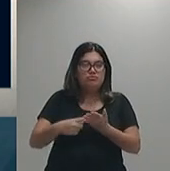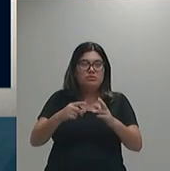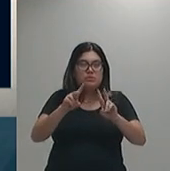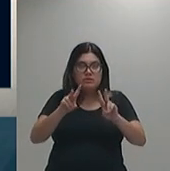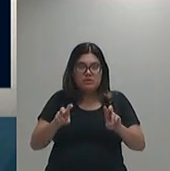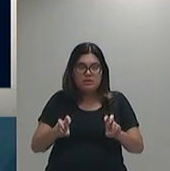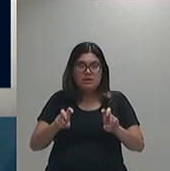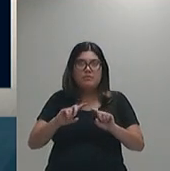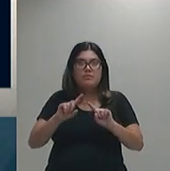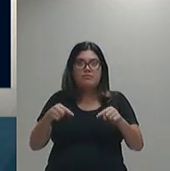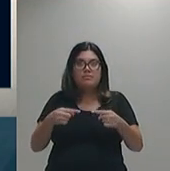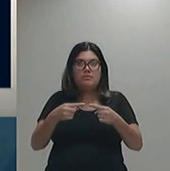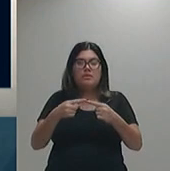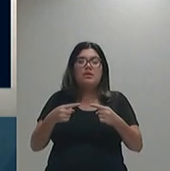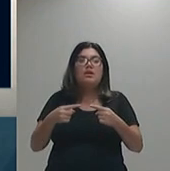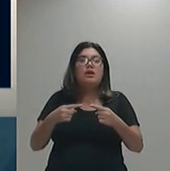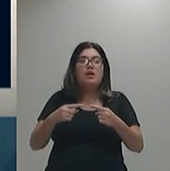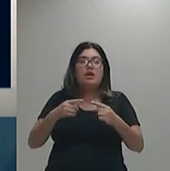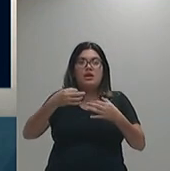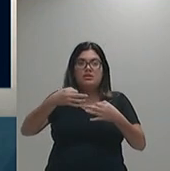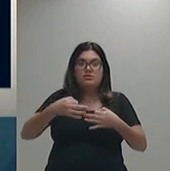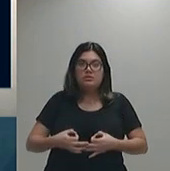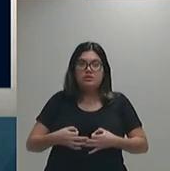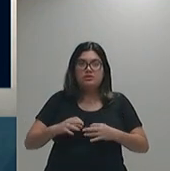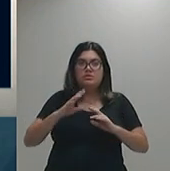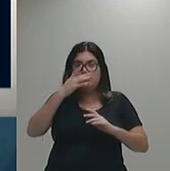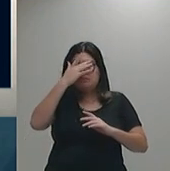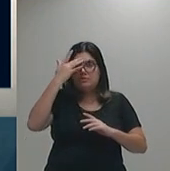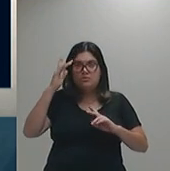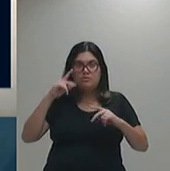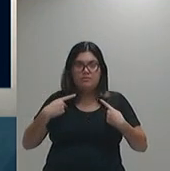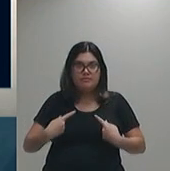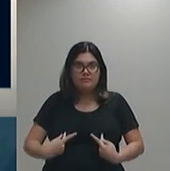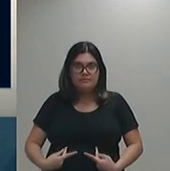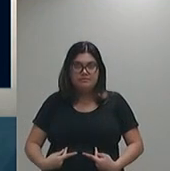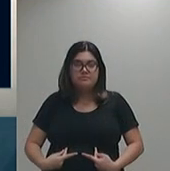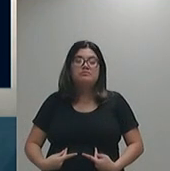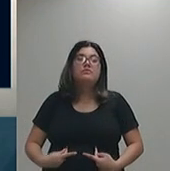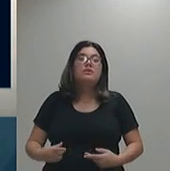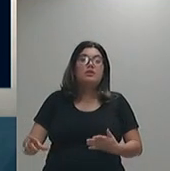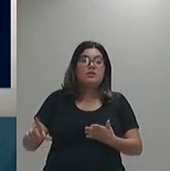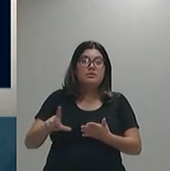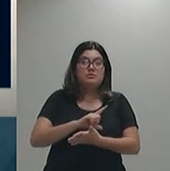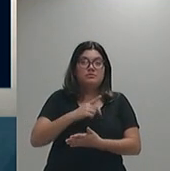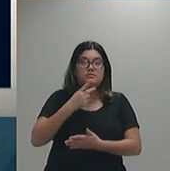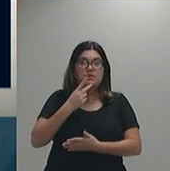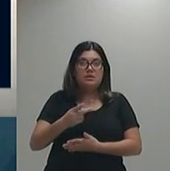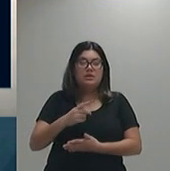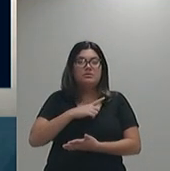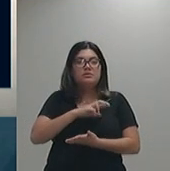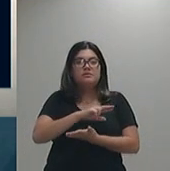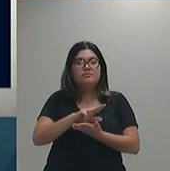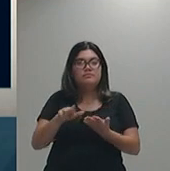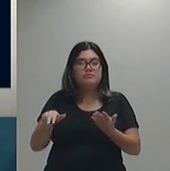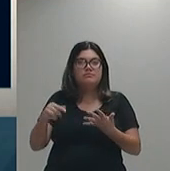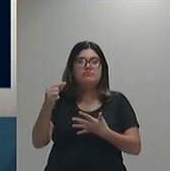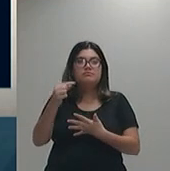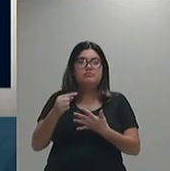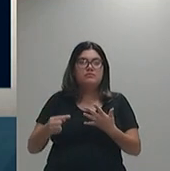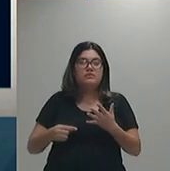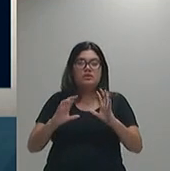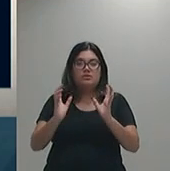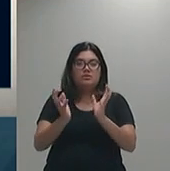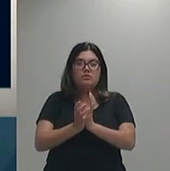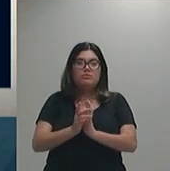relacionado à dignidade da pessoa humana no ponto como antes referido há inúmeros precedentes das turmas de direito